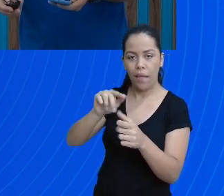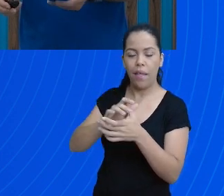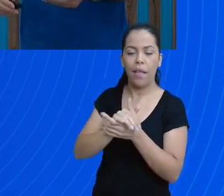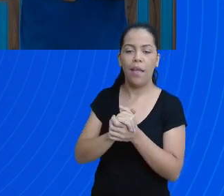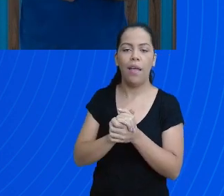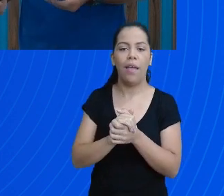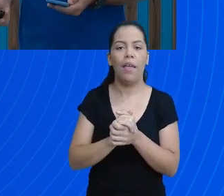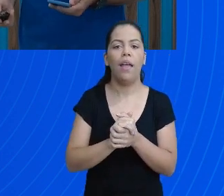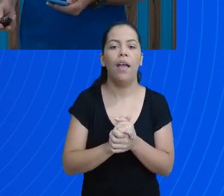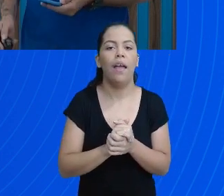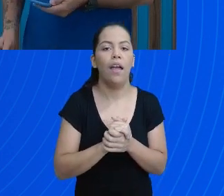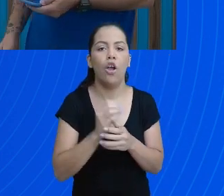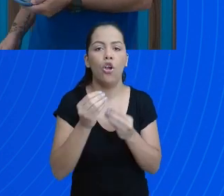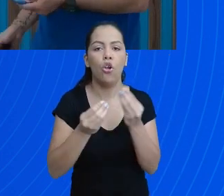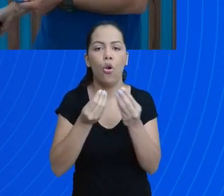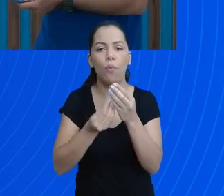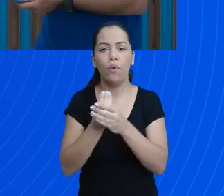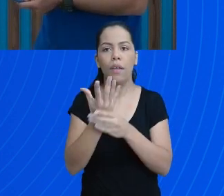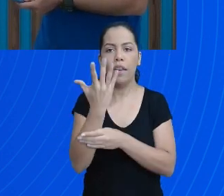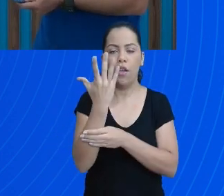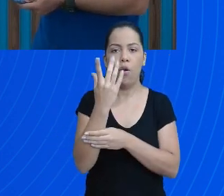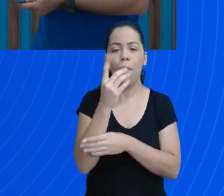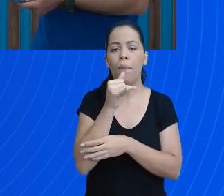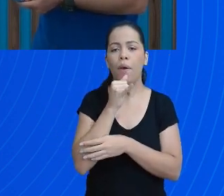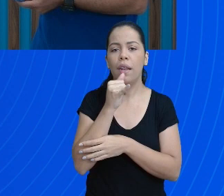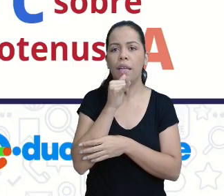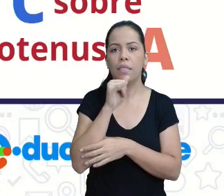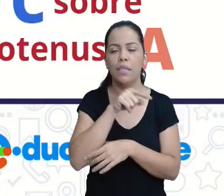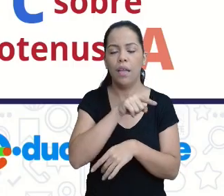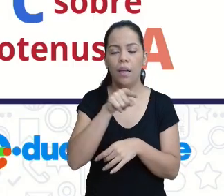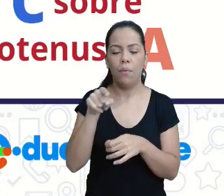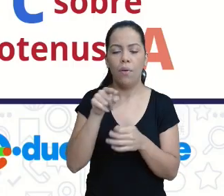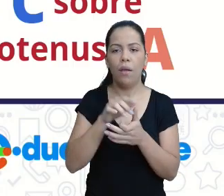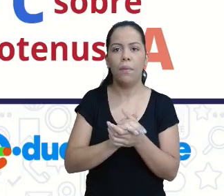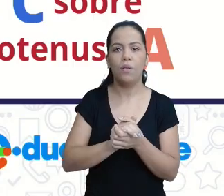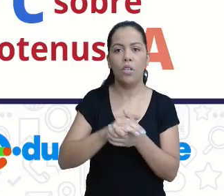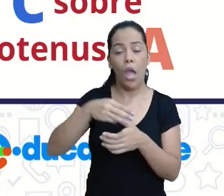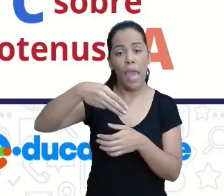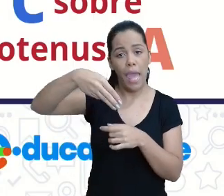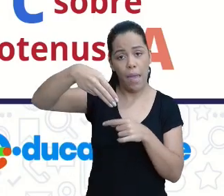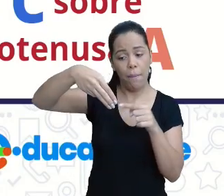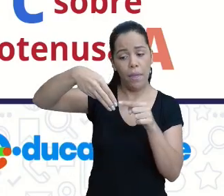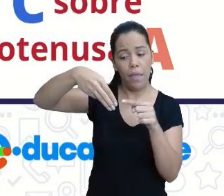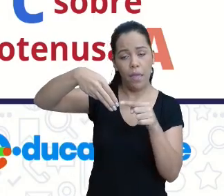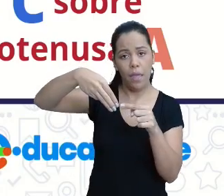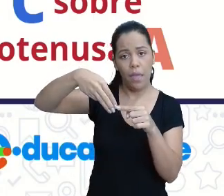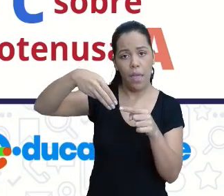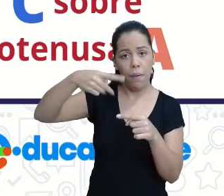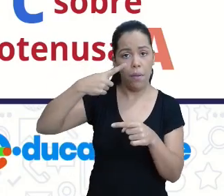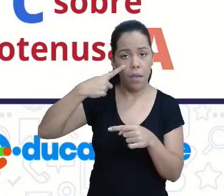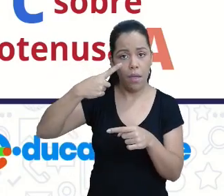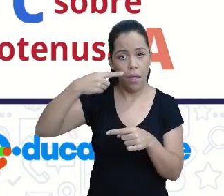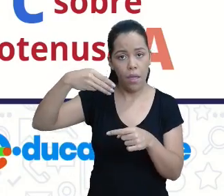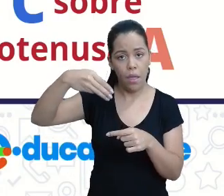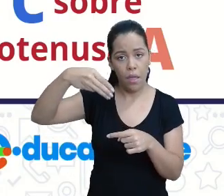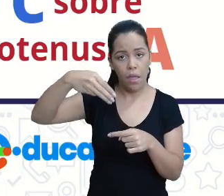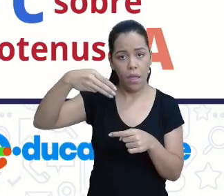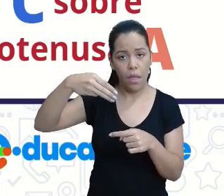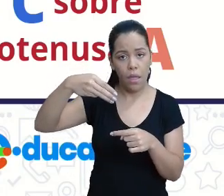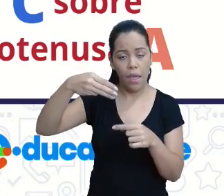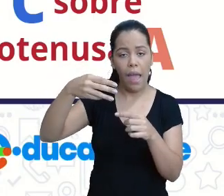ou essa projeção foi gerada de onde? Por exemplo, aquela projeção M, está escrito ali, ó, a projeção, ou seja,